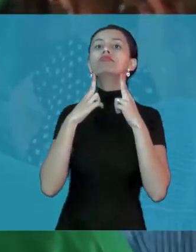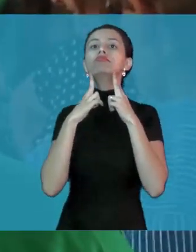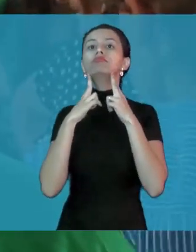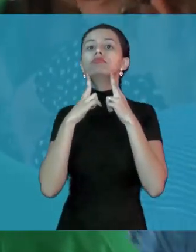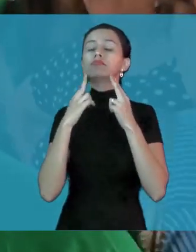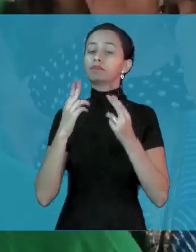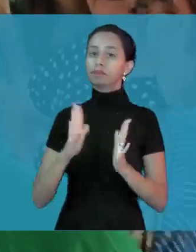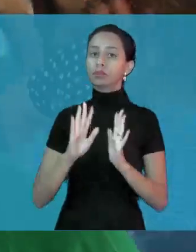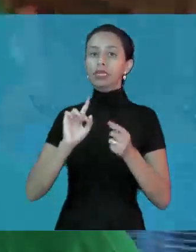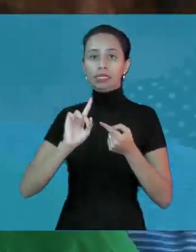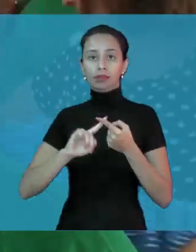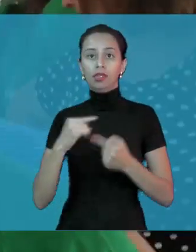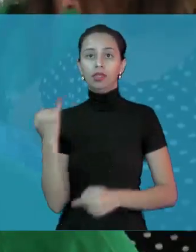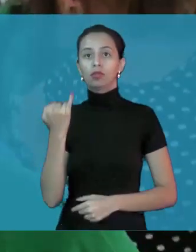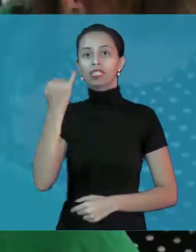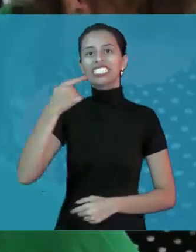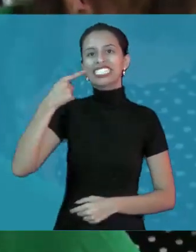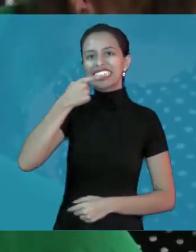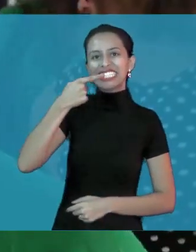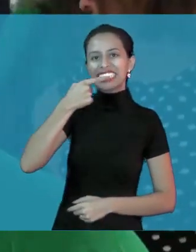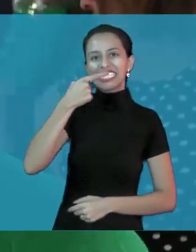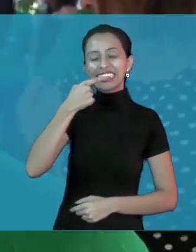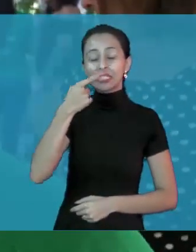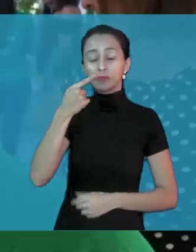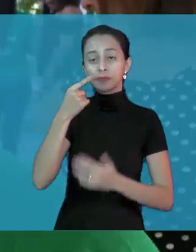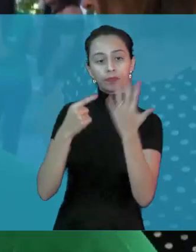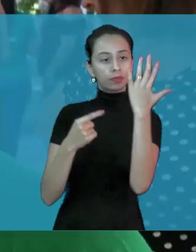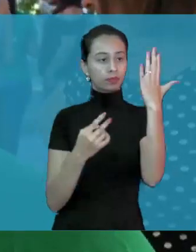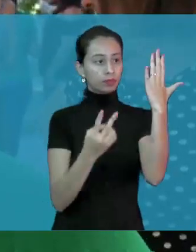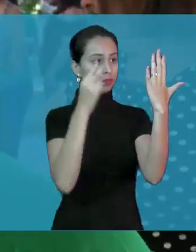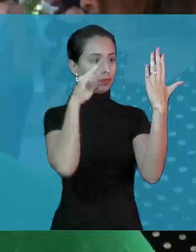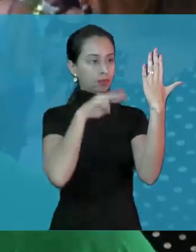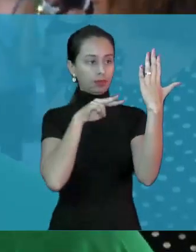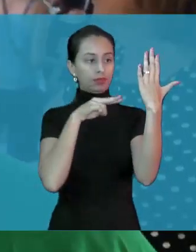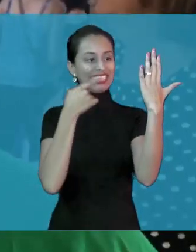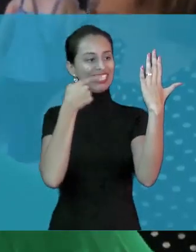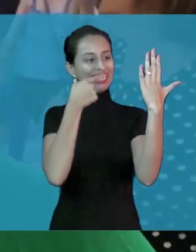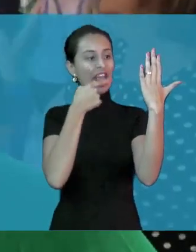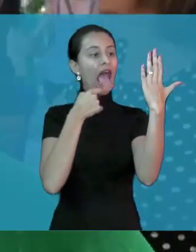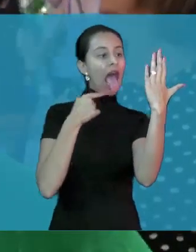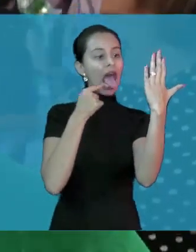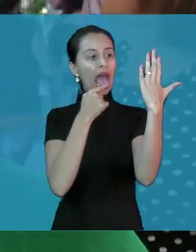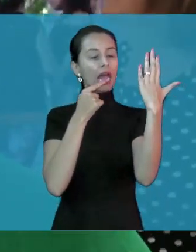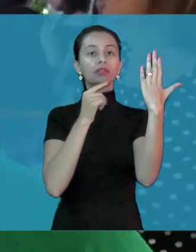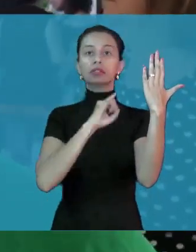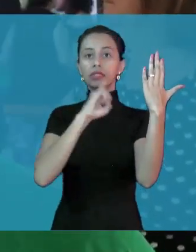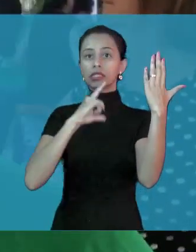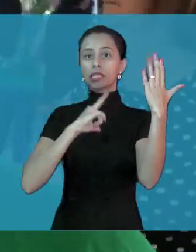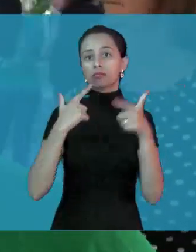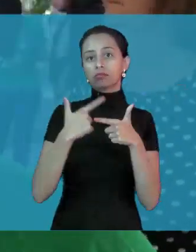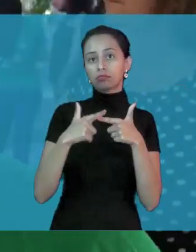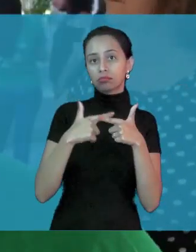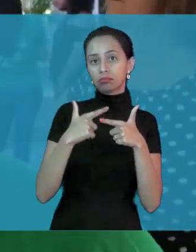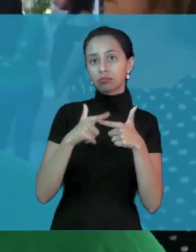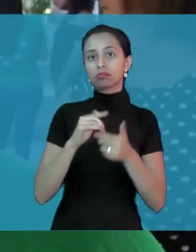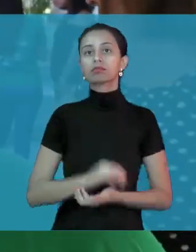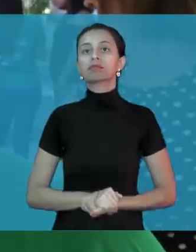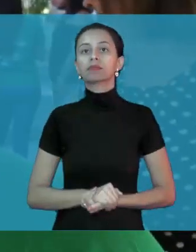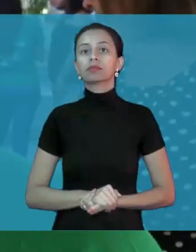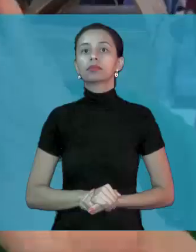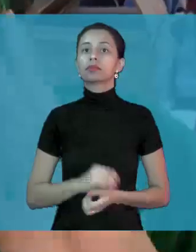paciente vê se tem alguma ferida, alguma úlcera na boca, que já tem mais de 3 semanas. Durante o próprio escovar de dentes, ele já consegue ver